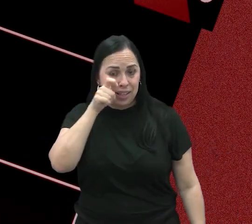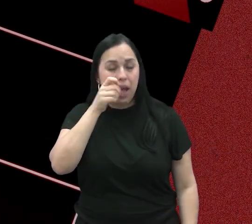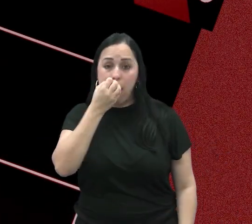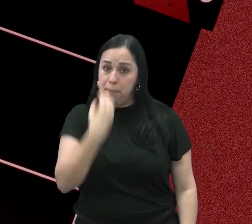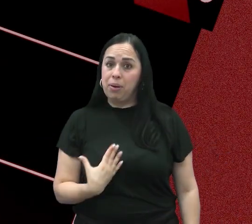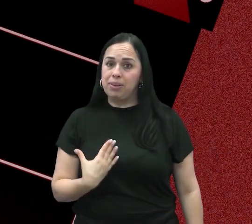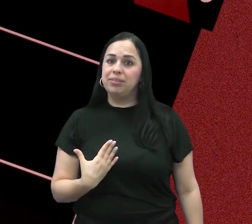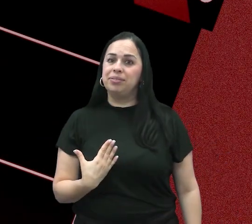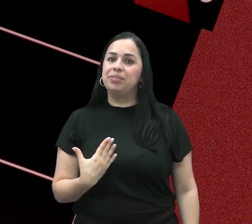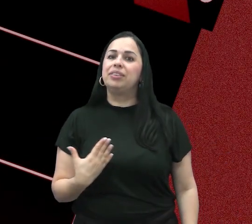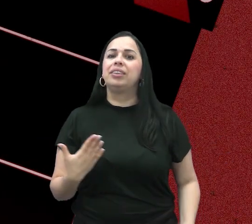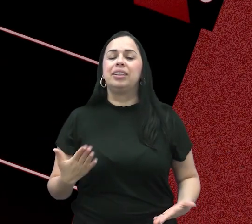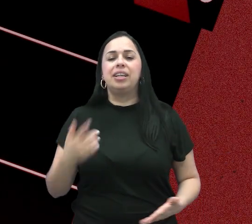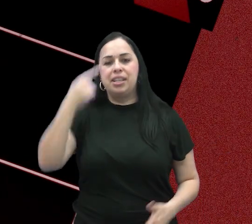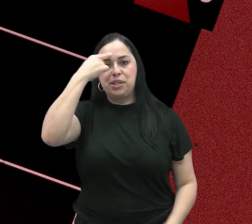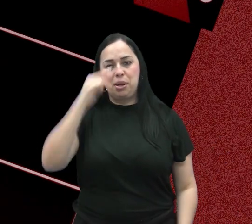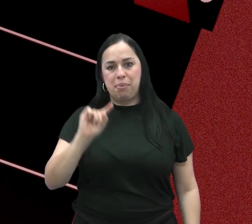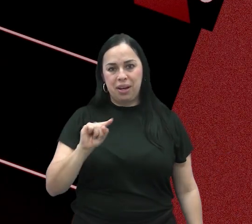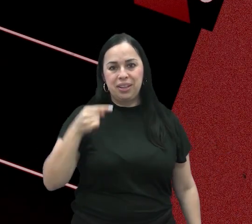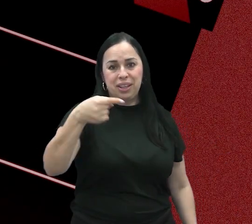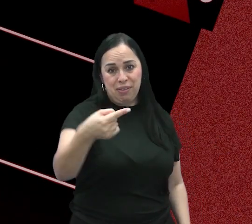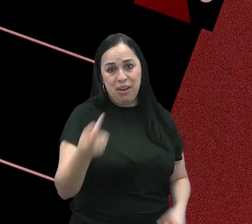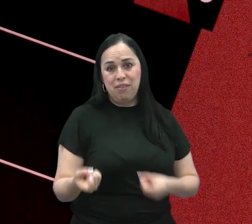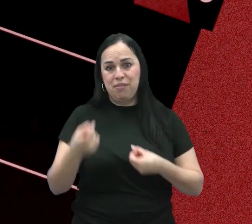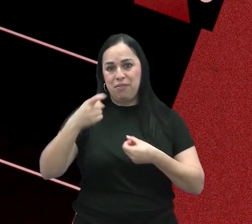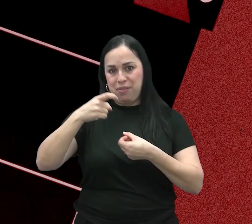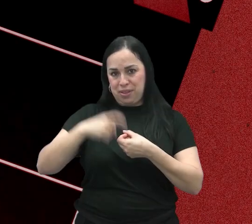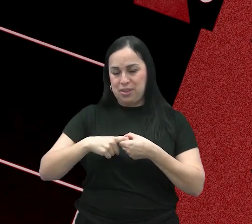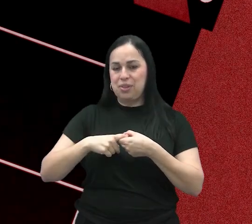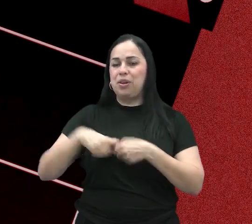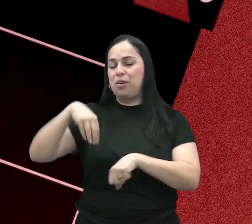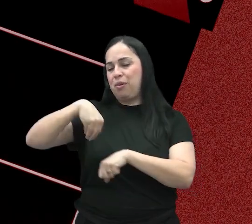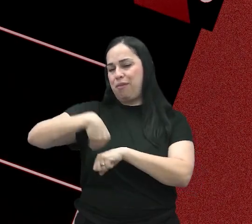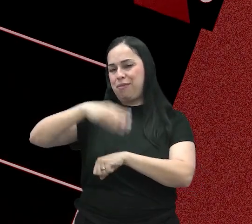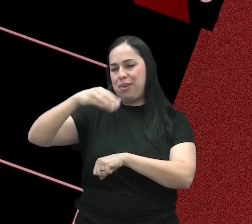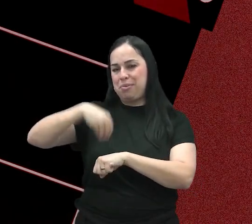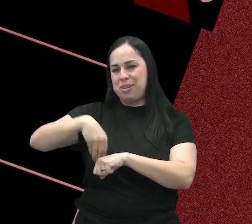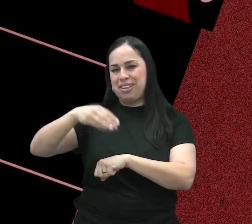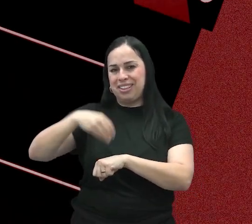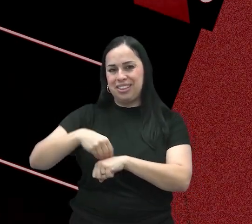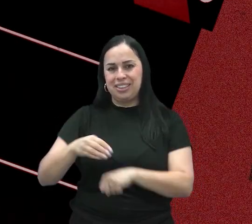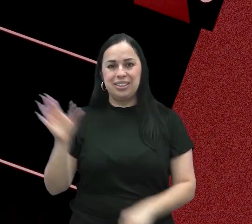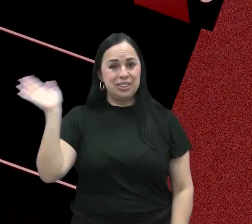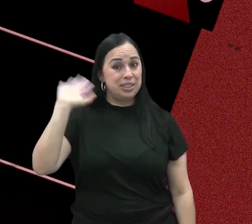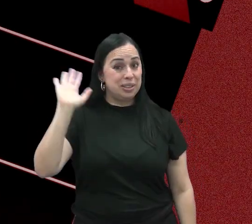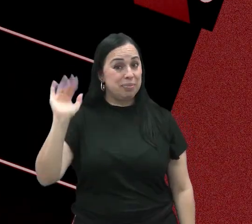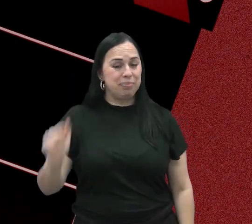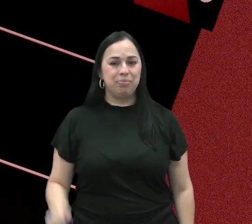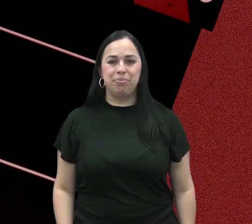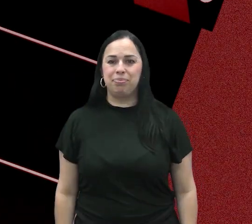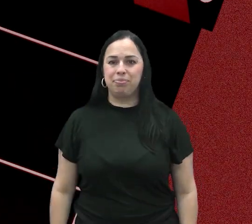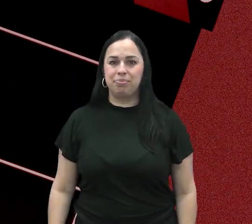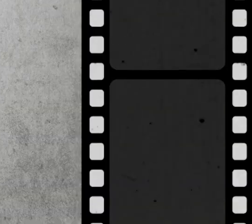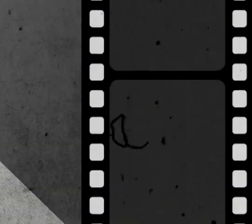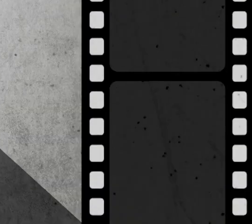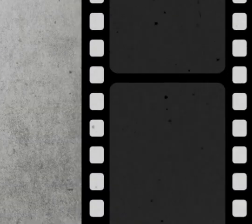vale a pena, gente. E semana que vem eu tô de volta com mais dicas aqui no Sessão Pipoca.